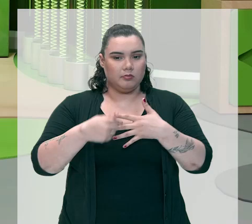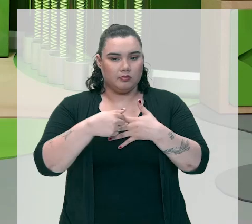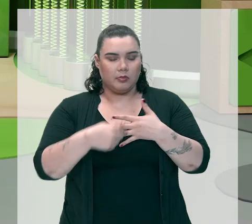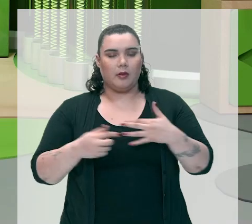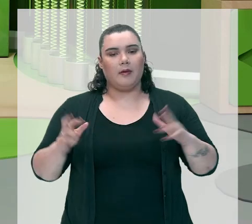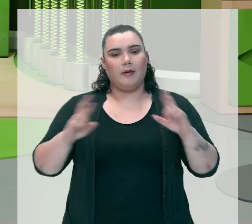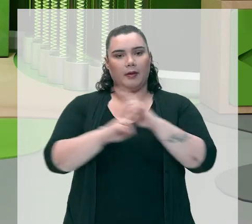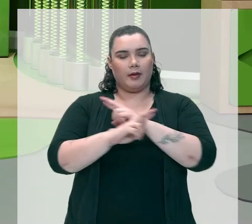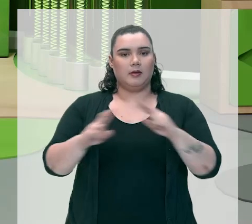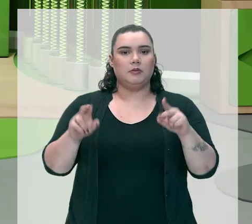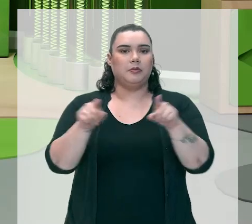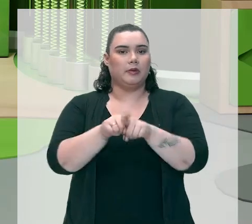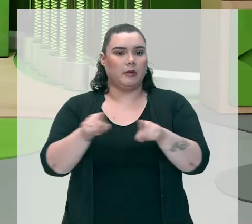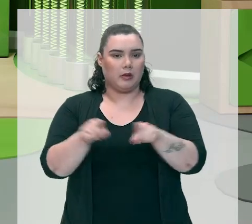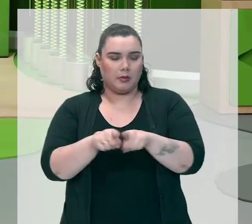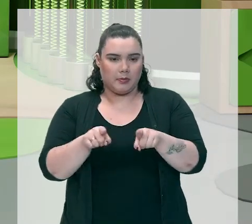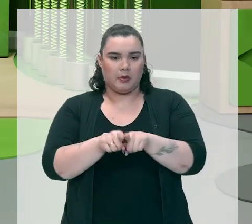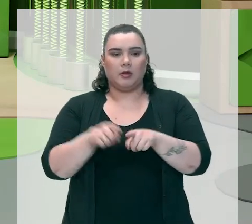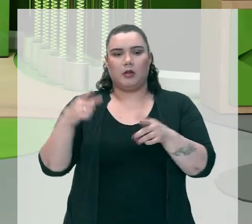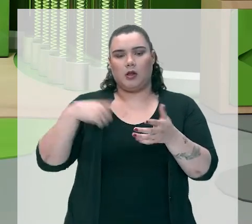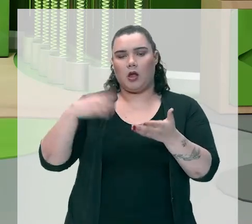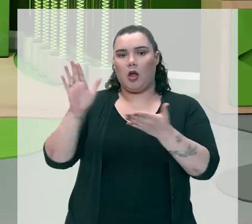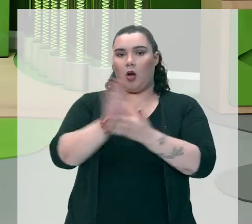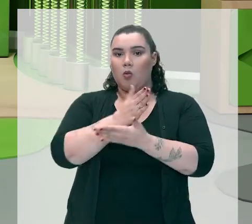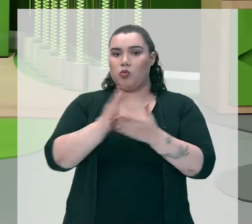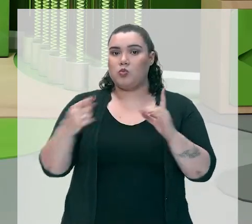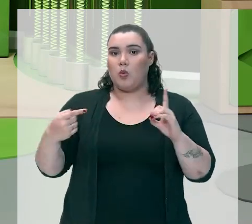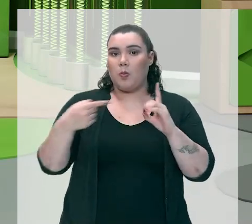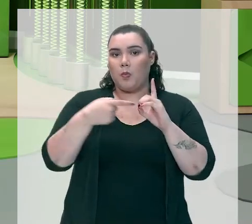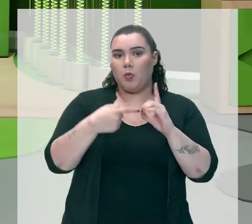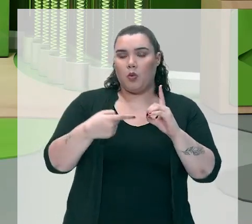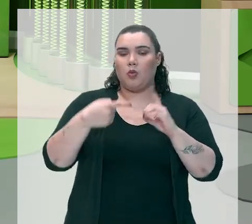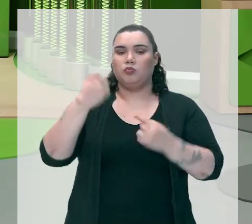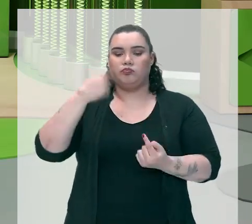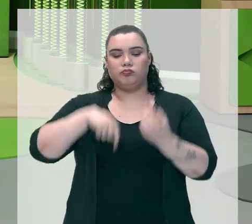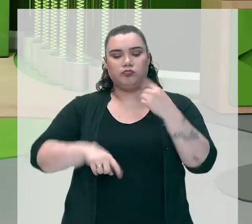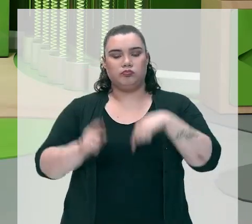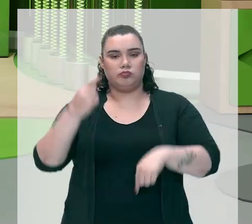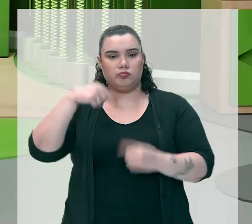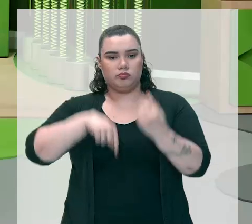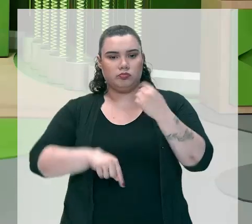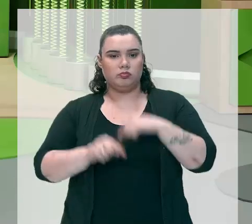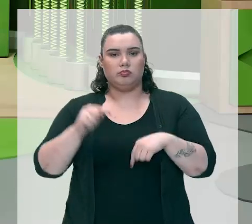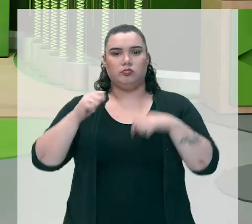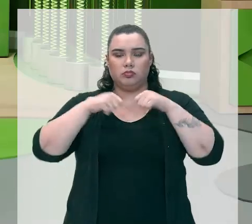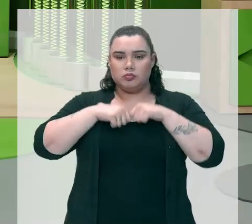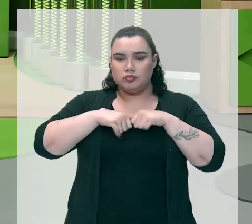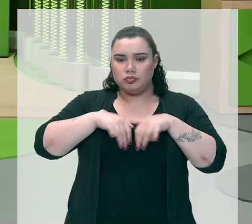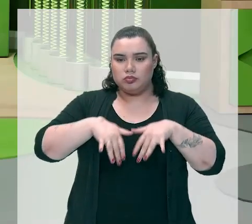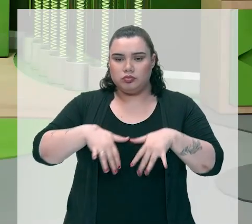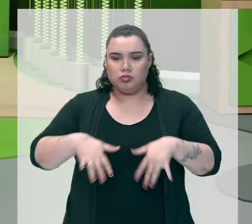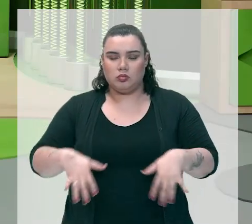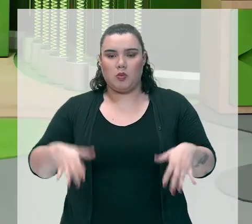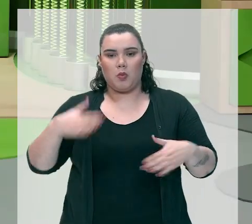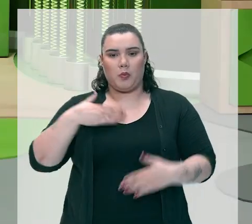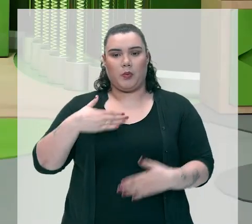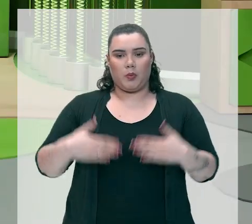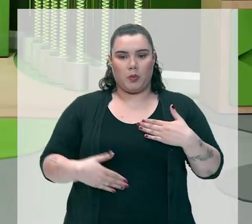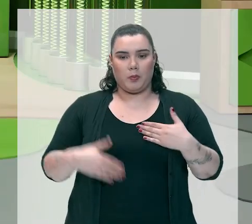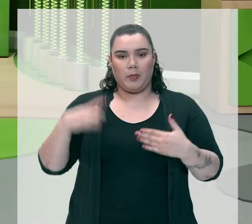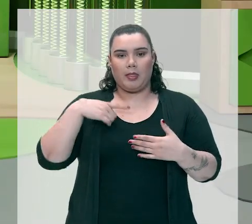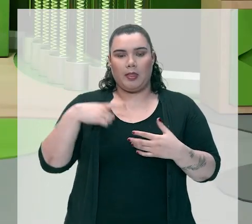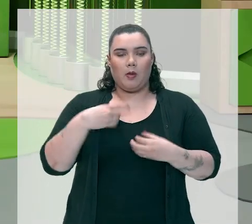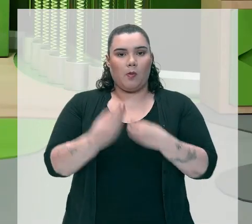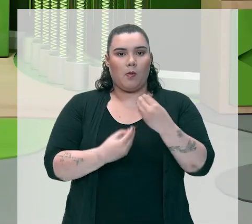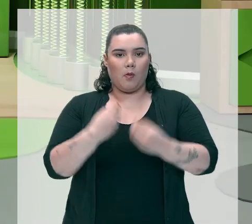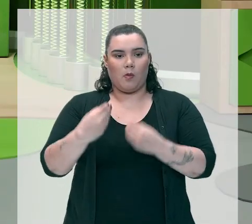estar relacionado com o estresse. A gente vai ter alguns hormônios relacionados com o estresse que vão ser liberados ali para que o nosso corpo